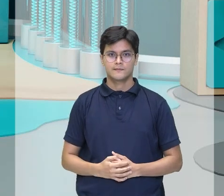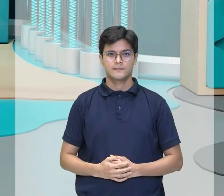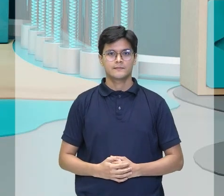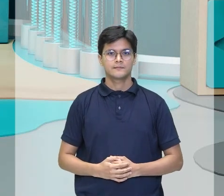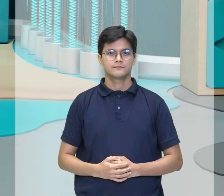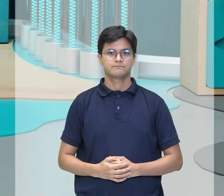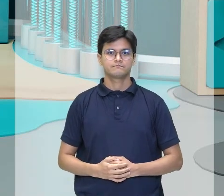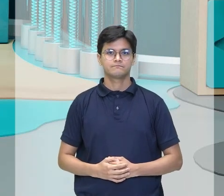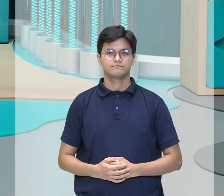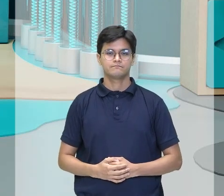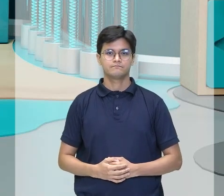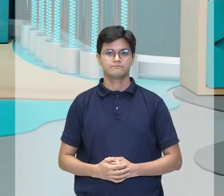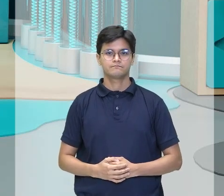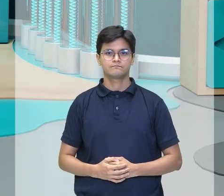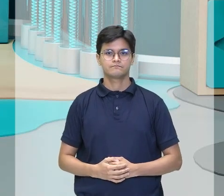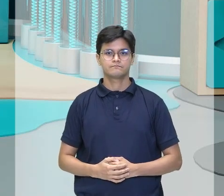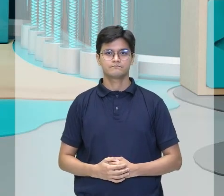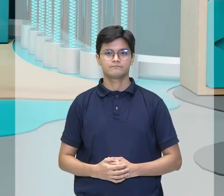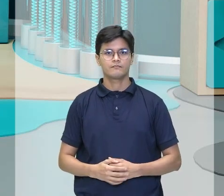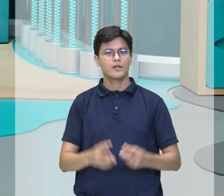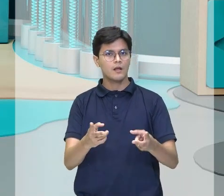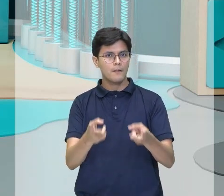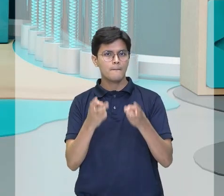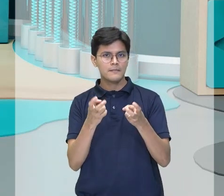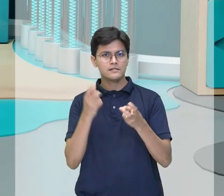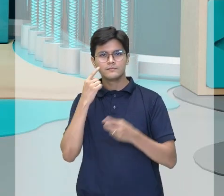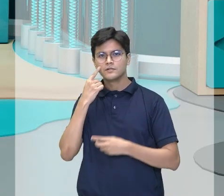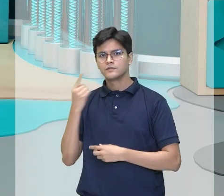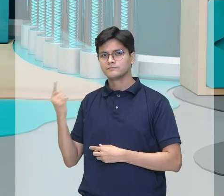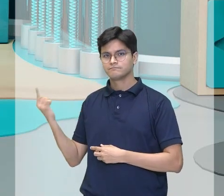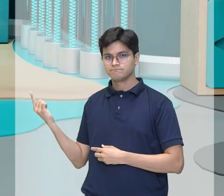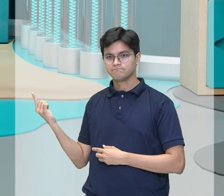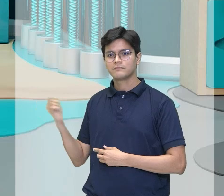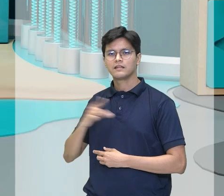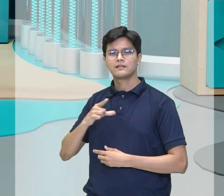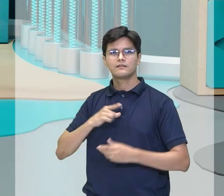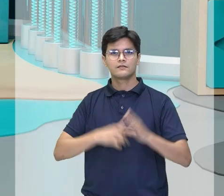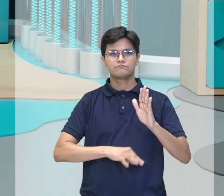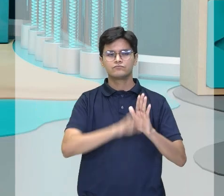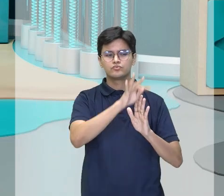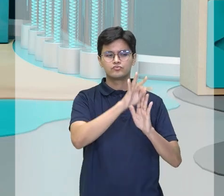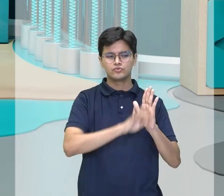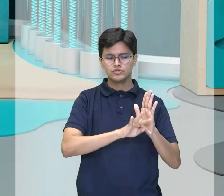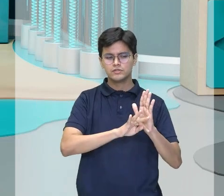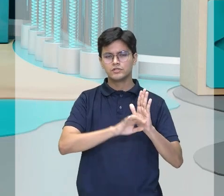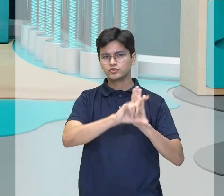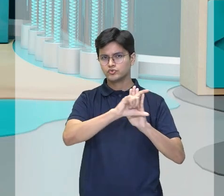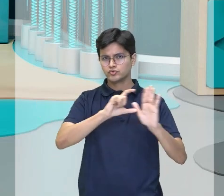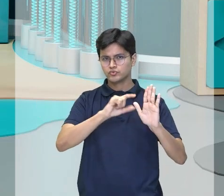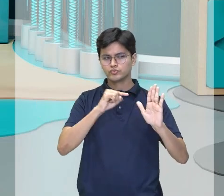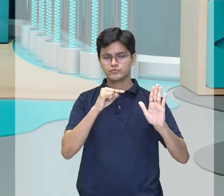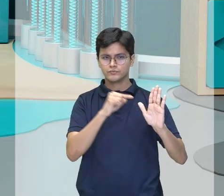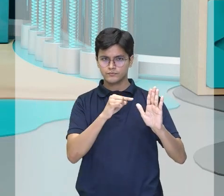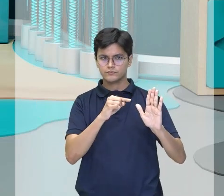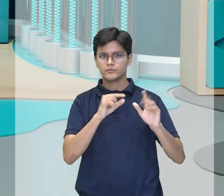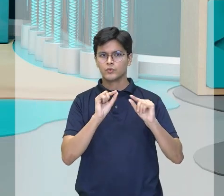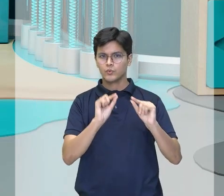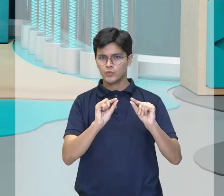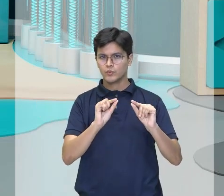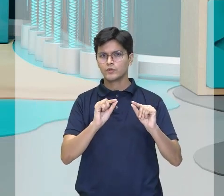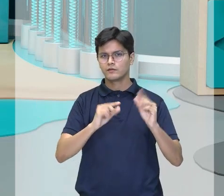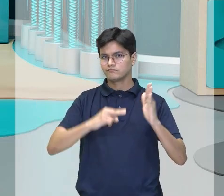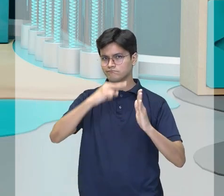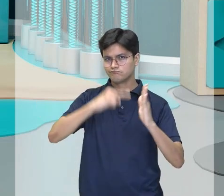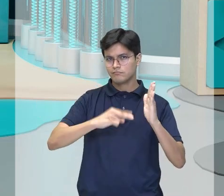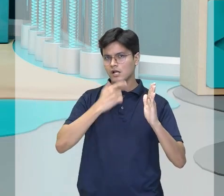que eu mostrei para vocês aquele outro falando sobre emergency, né? Nós temos ali um texto ao lado que diz o seguinte: Emergency